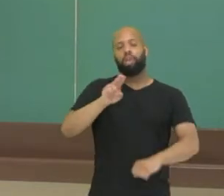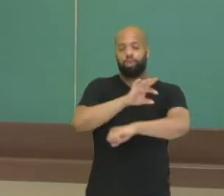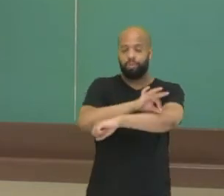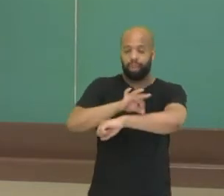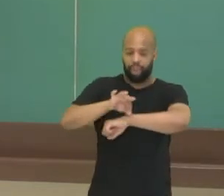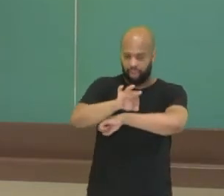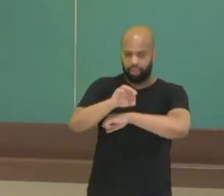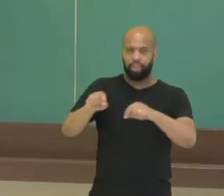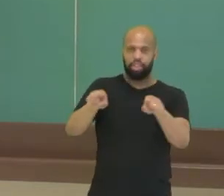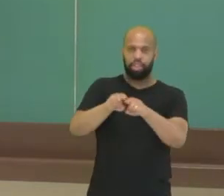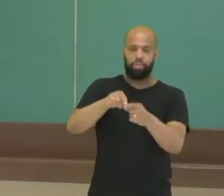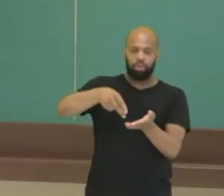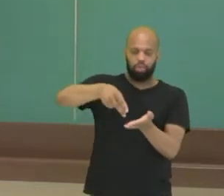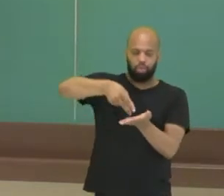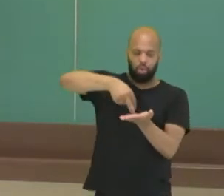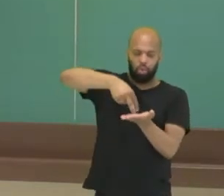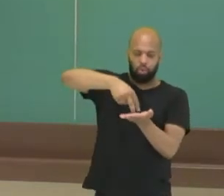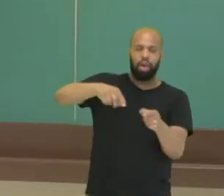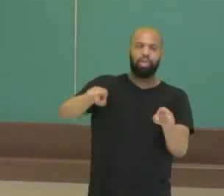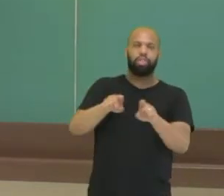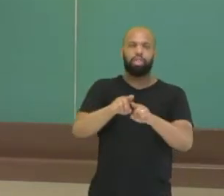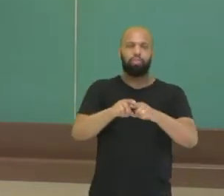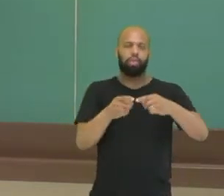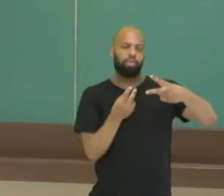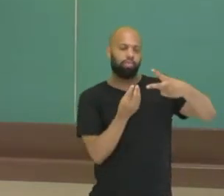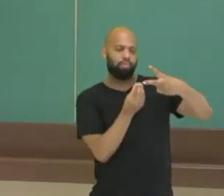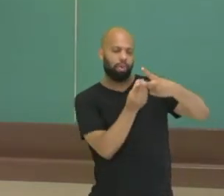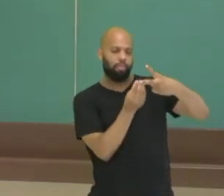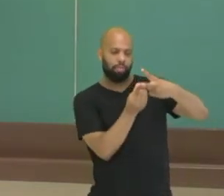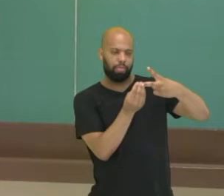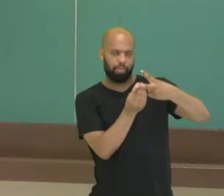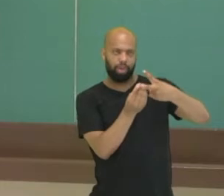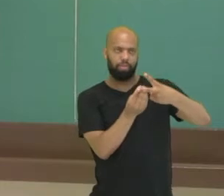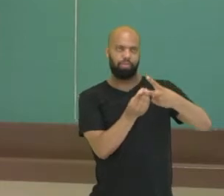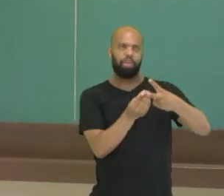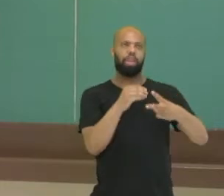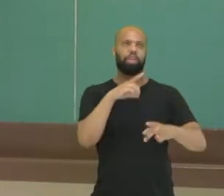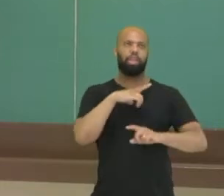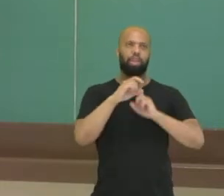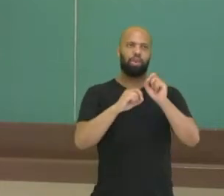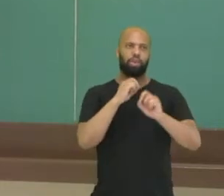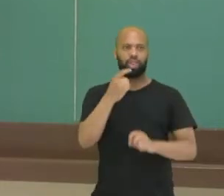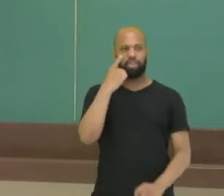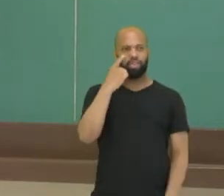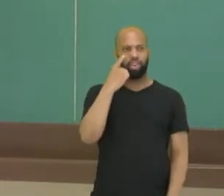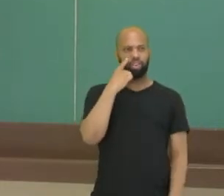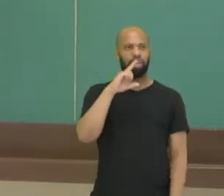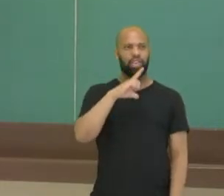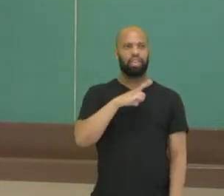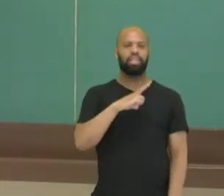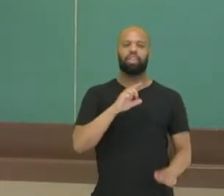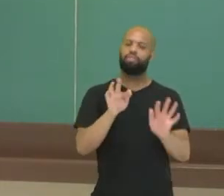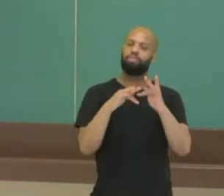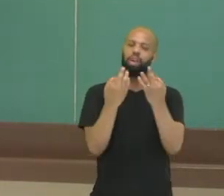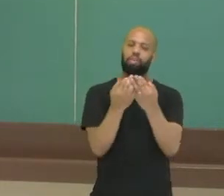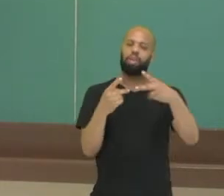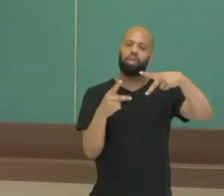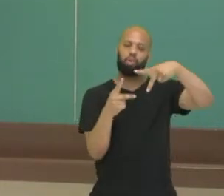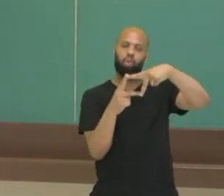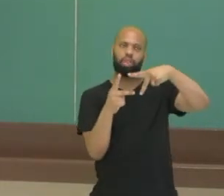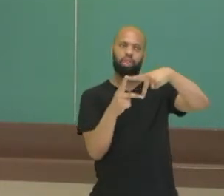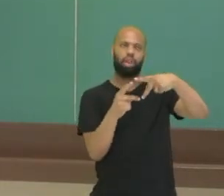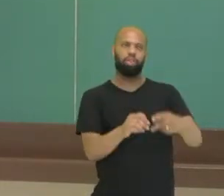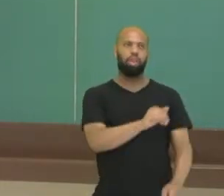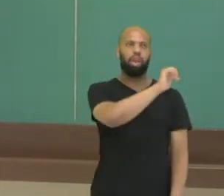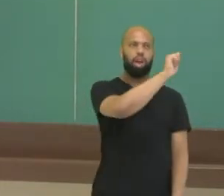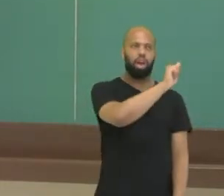construir uma figura por meio de rotação do quadrilátero ABCD em torno do ponto O, em 110 graus no sentido horário.